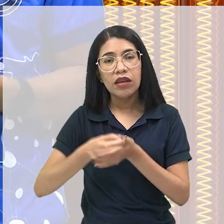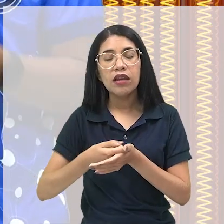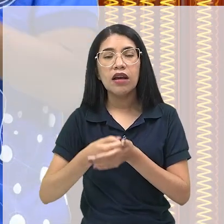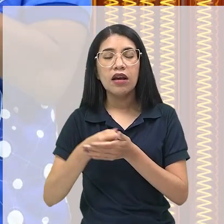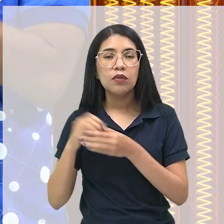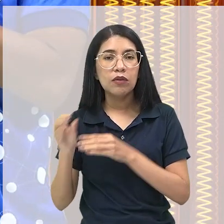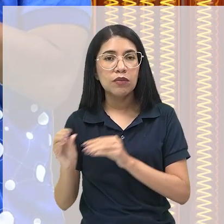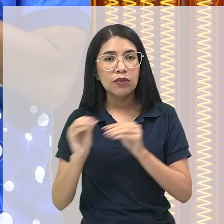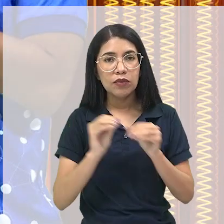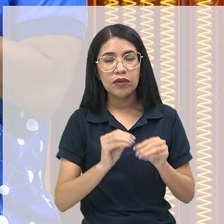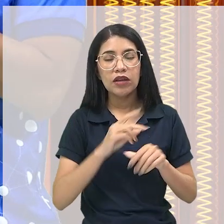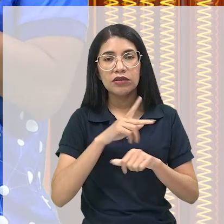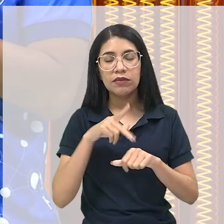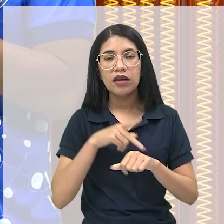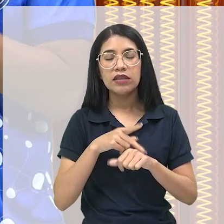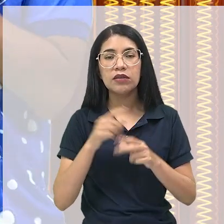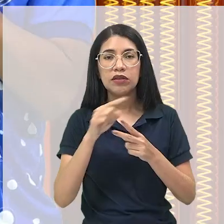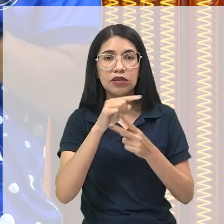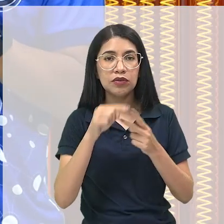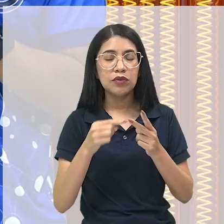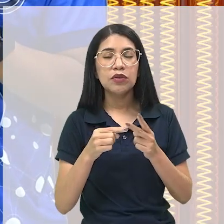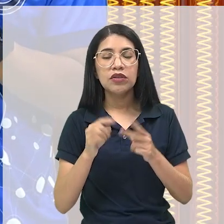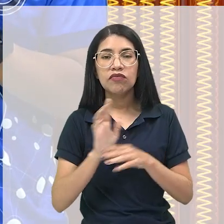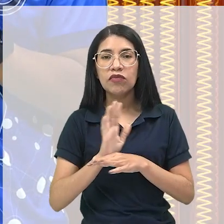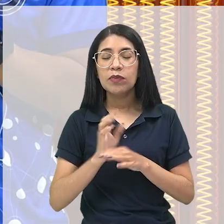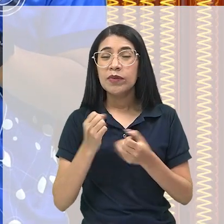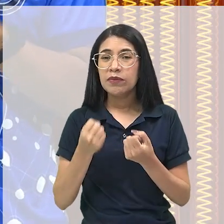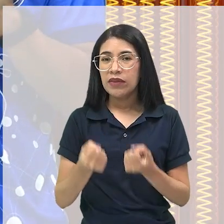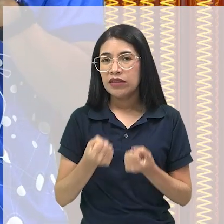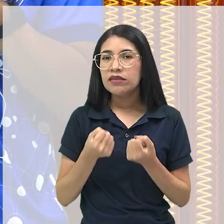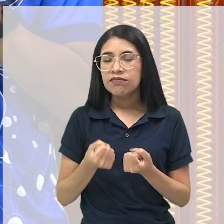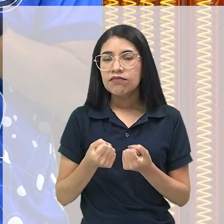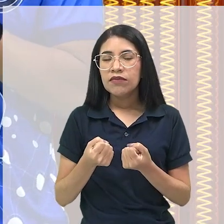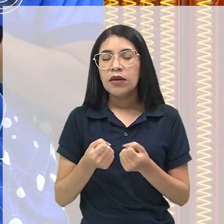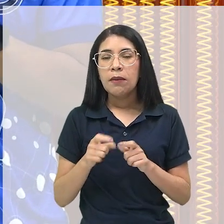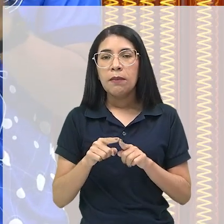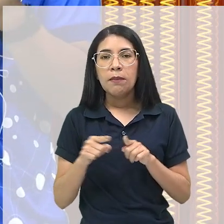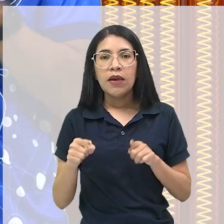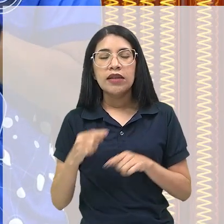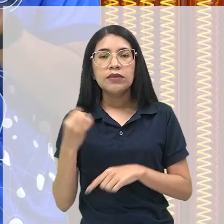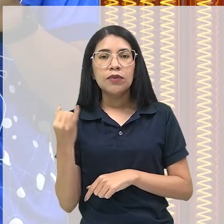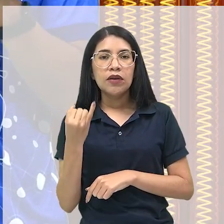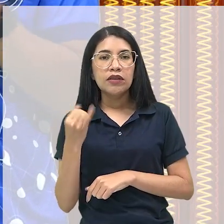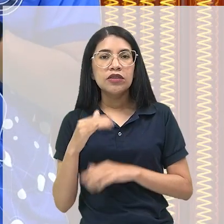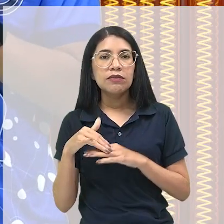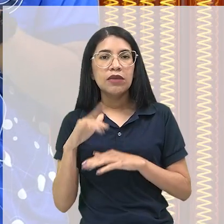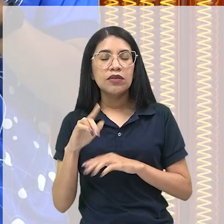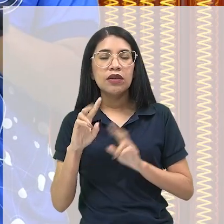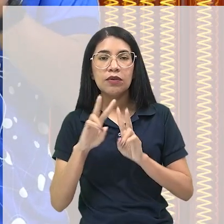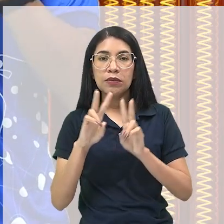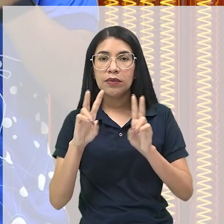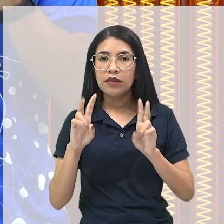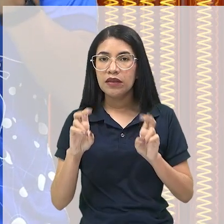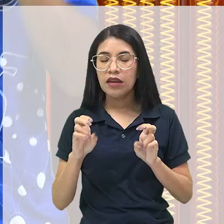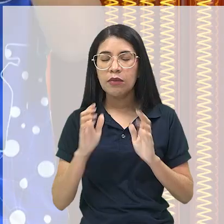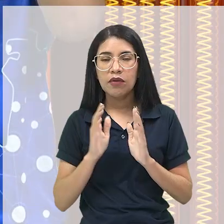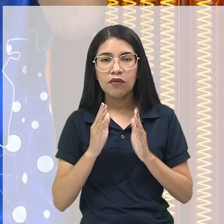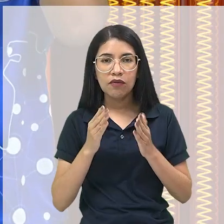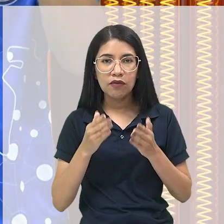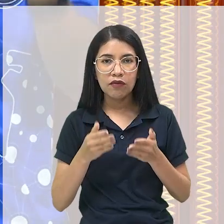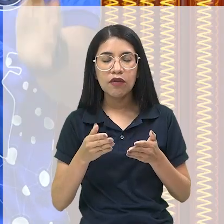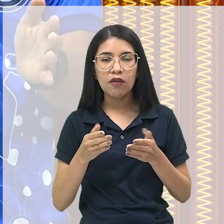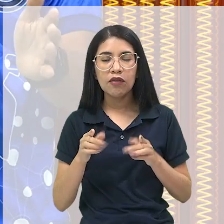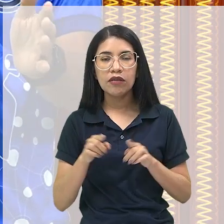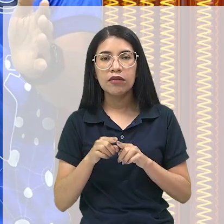sair dali. Esses dois filmes são incríveis, um pouco pesados, tá, gente? Mas o que importa é o assunto, o que importa é a gente ver